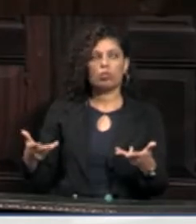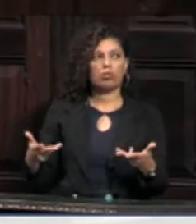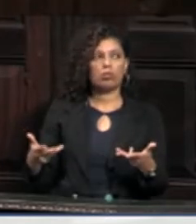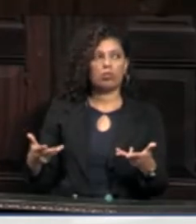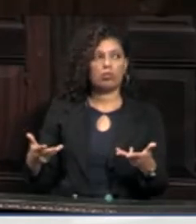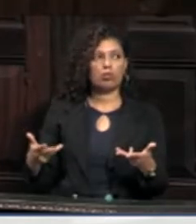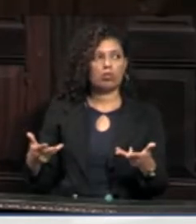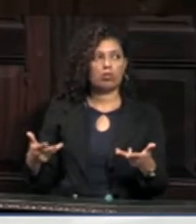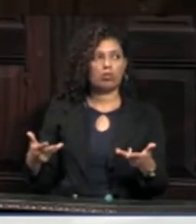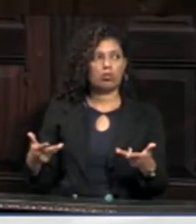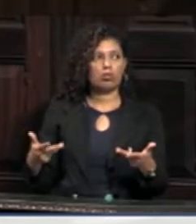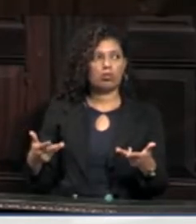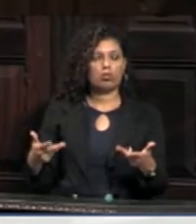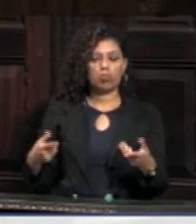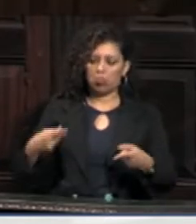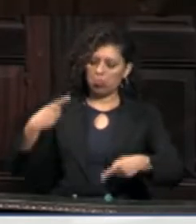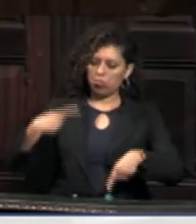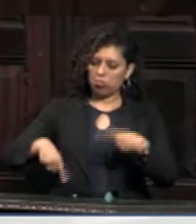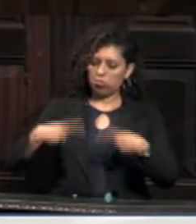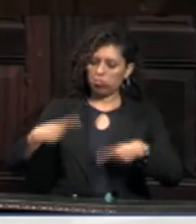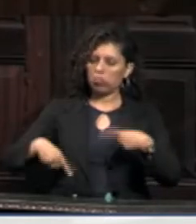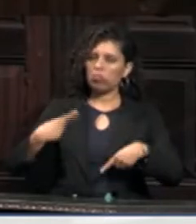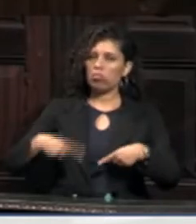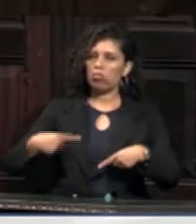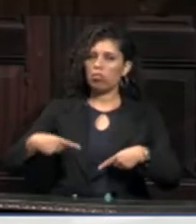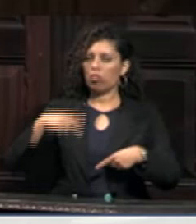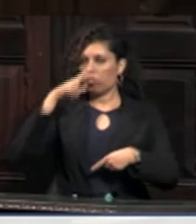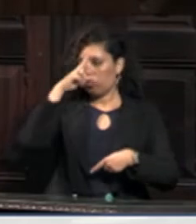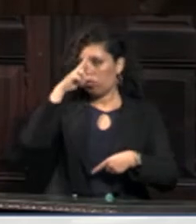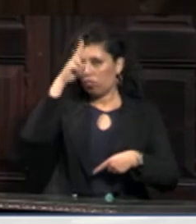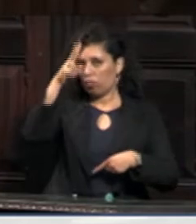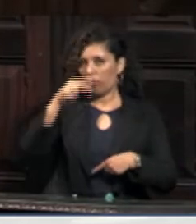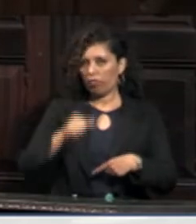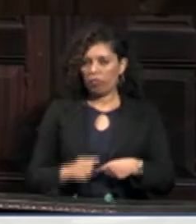manto de disputas políticas